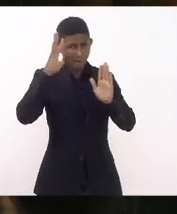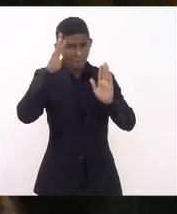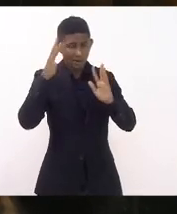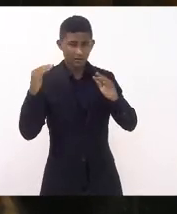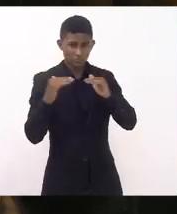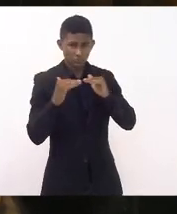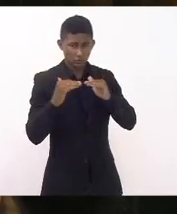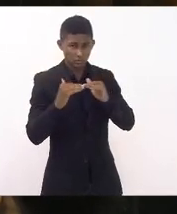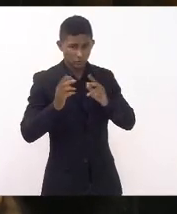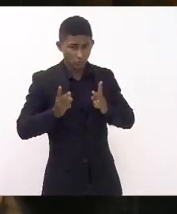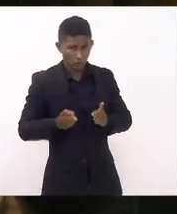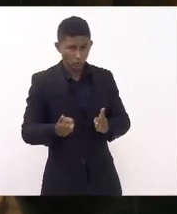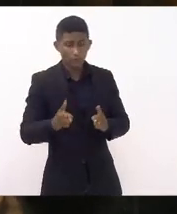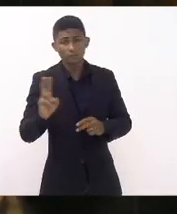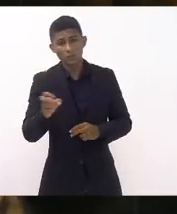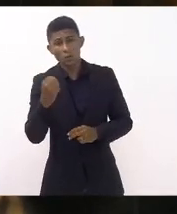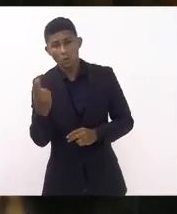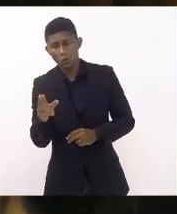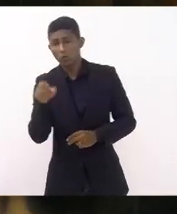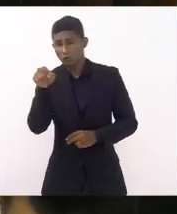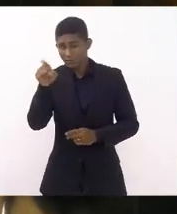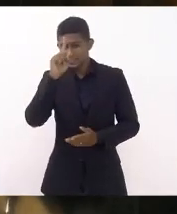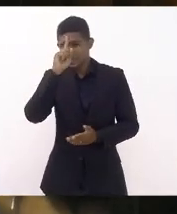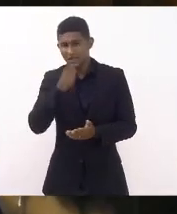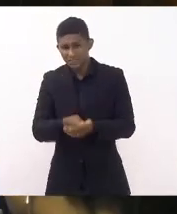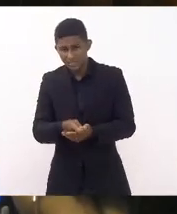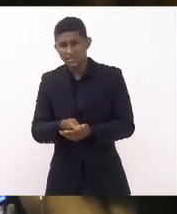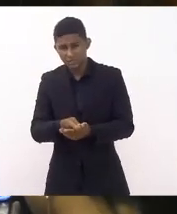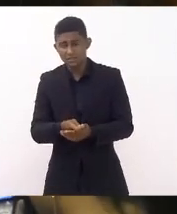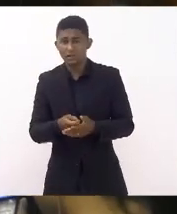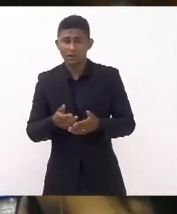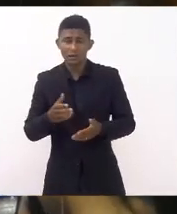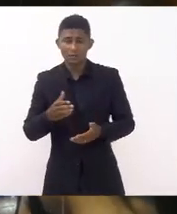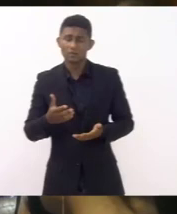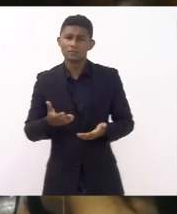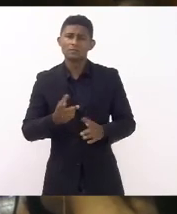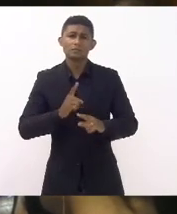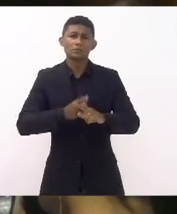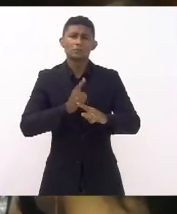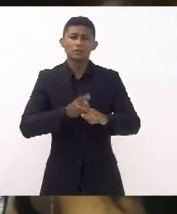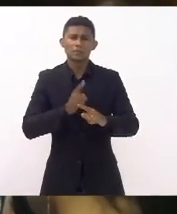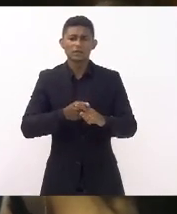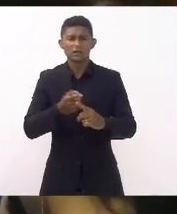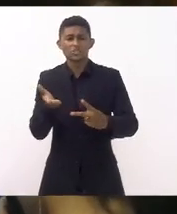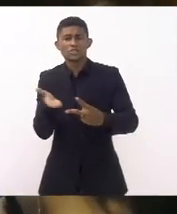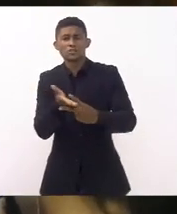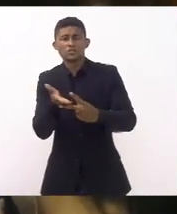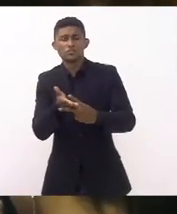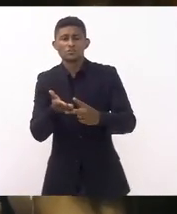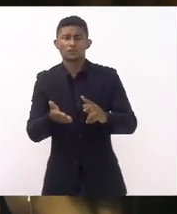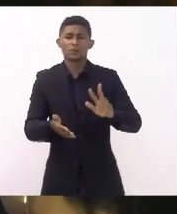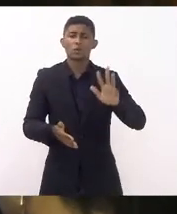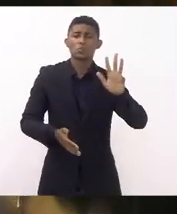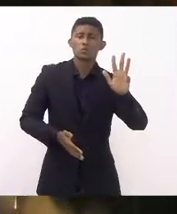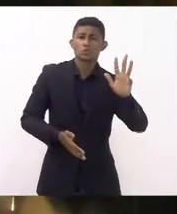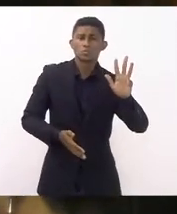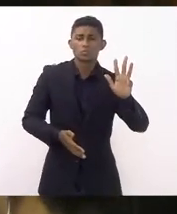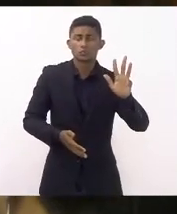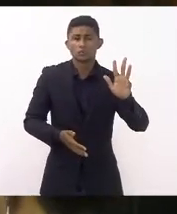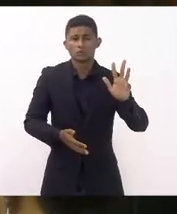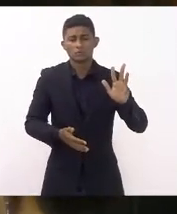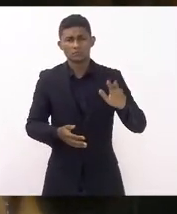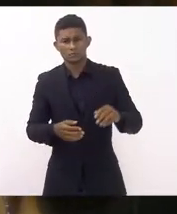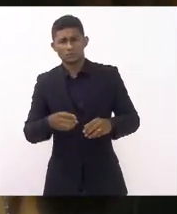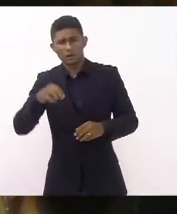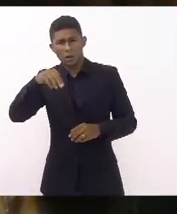verdade, ou o senhor realmente mostra para que veio. Porque dividir palanque com Lula, dividir palanque com